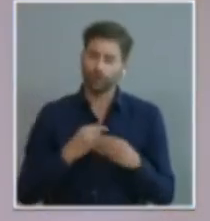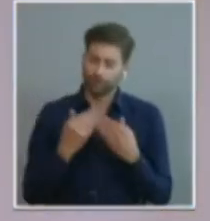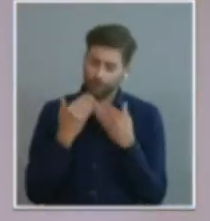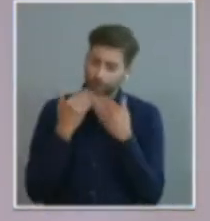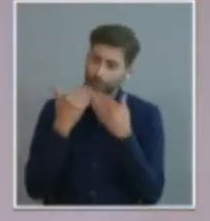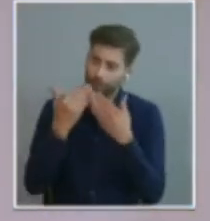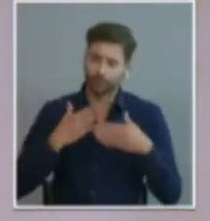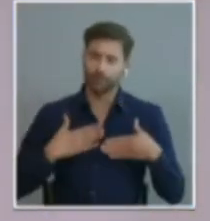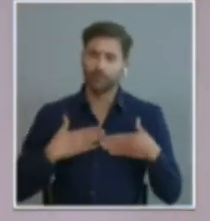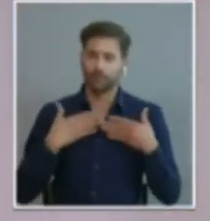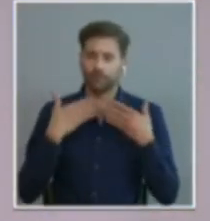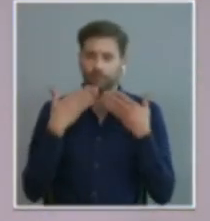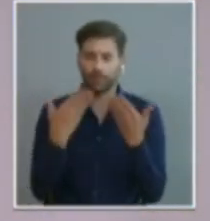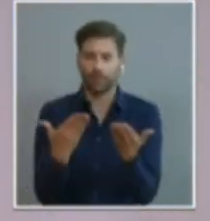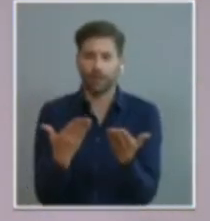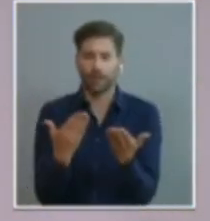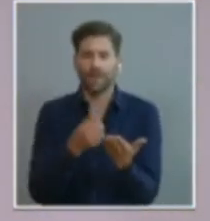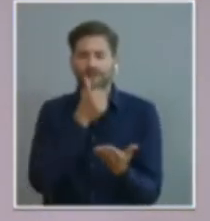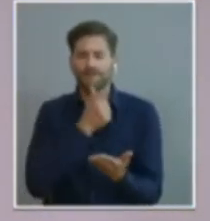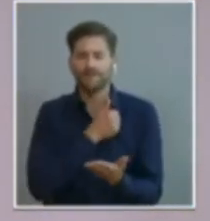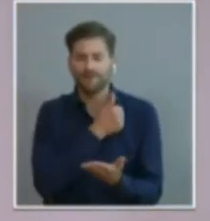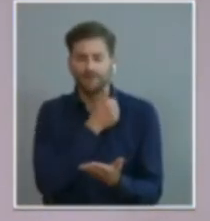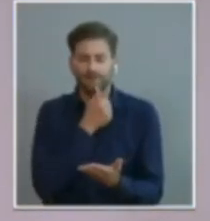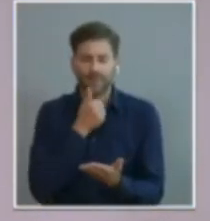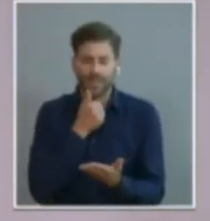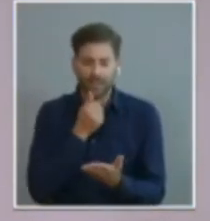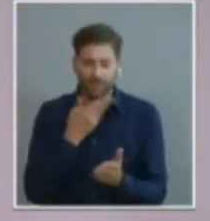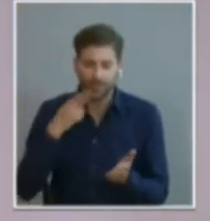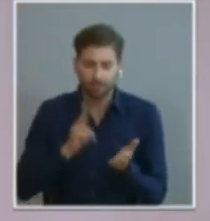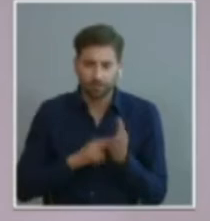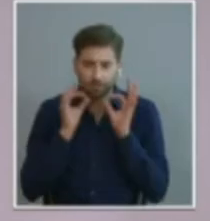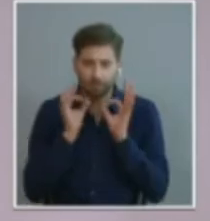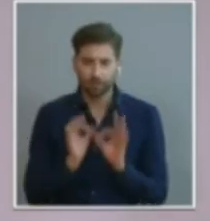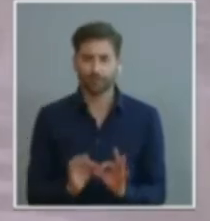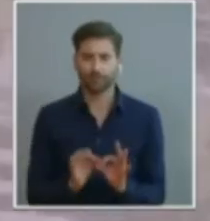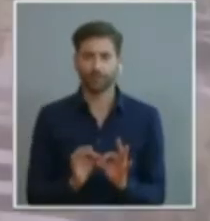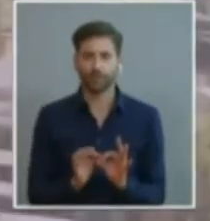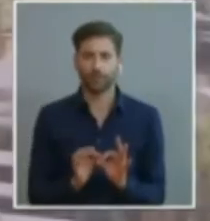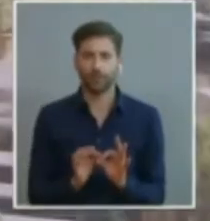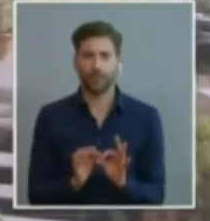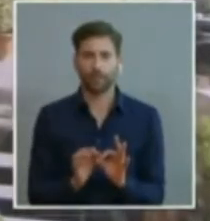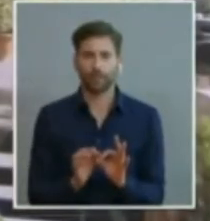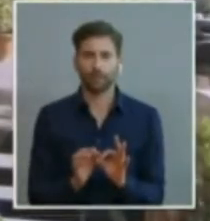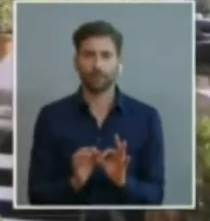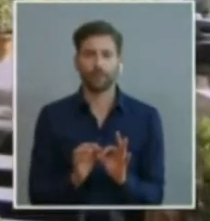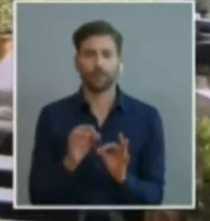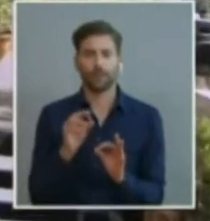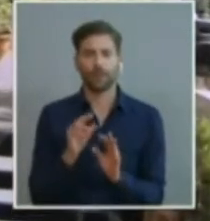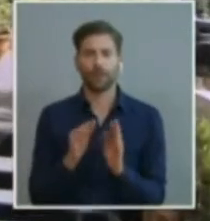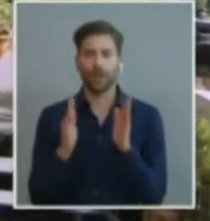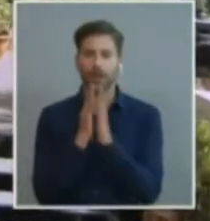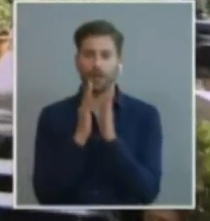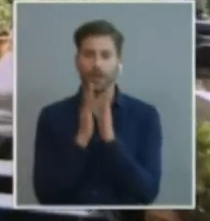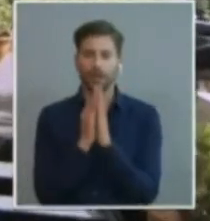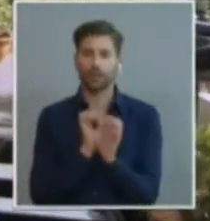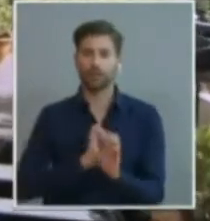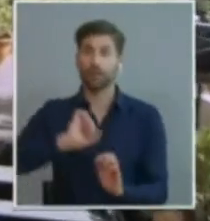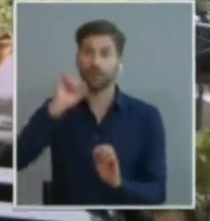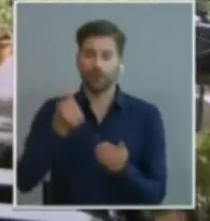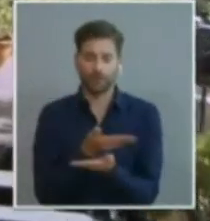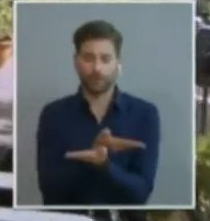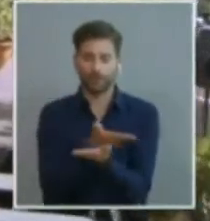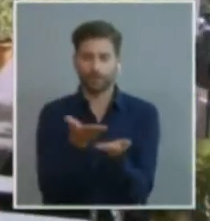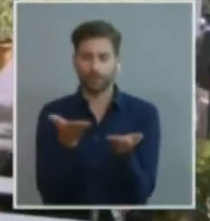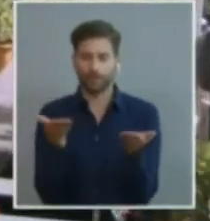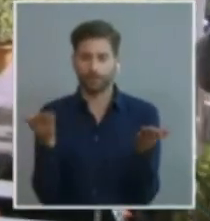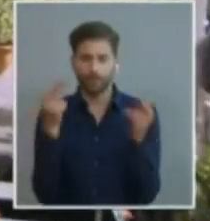graças este sacrifício vivo e santo. Olhai benignamente para a oblação da vossa Igreja, vede nela a